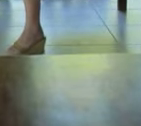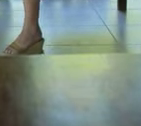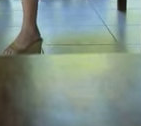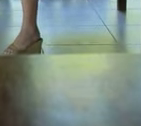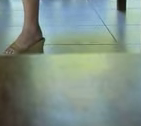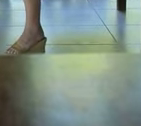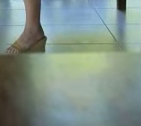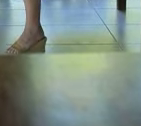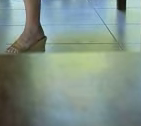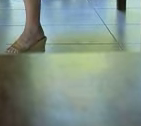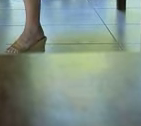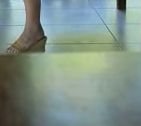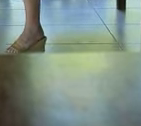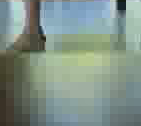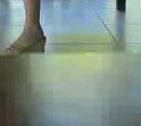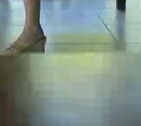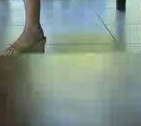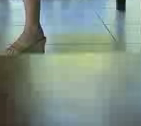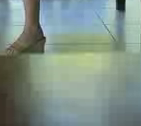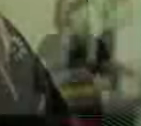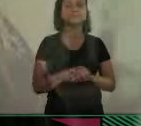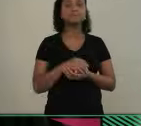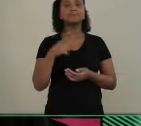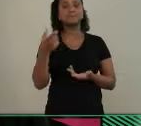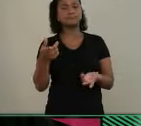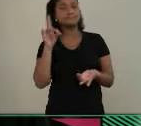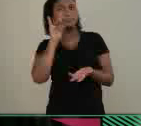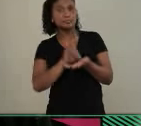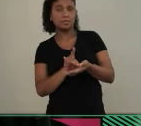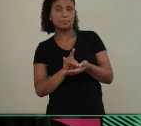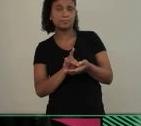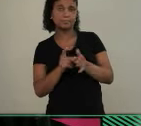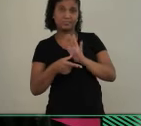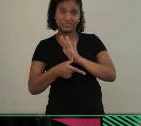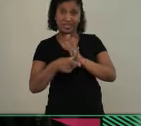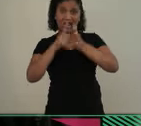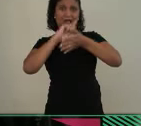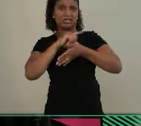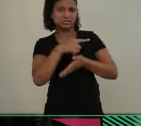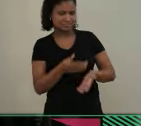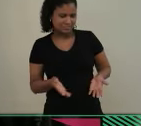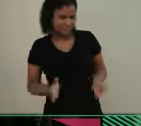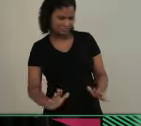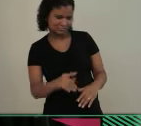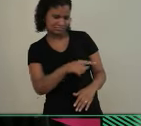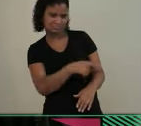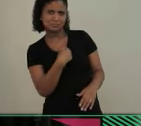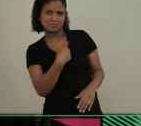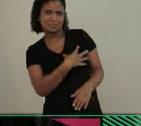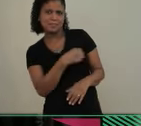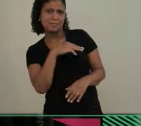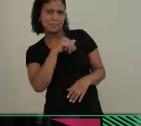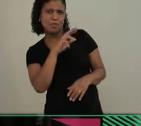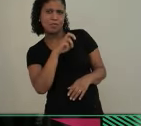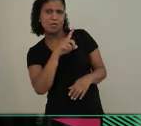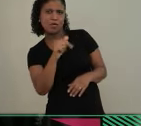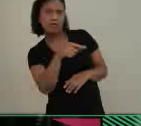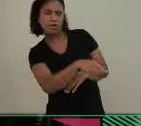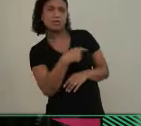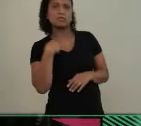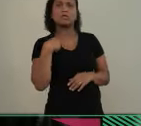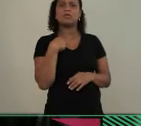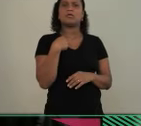prateleira. Ao fundo, Manu e a mãe Isabela. Na realidade, antes do nascimento da Manuela, eu não tinha tido